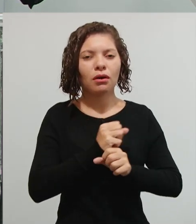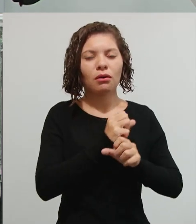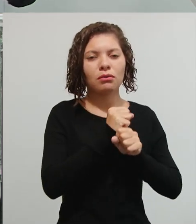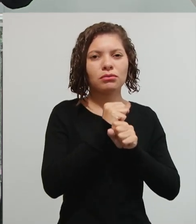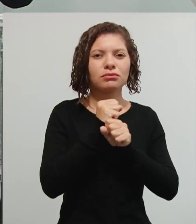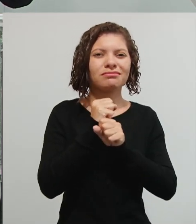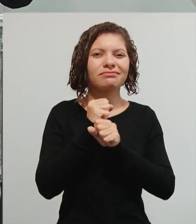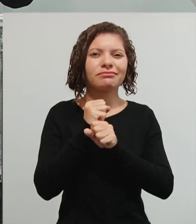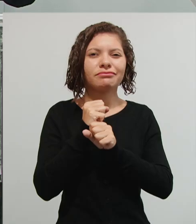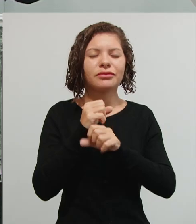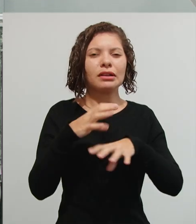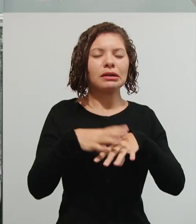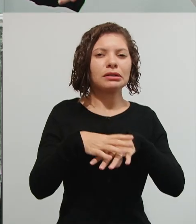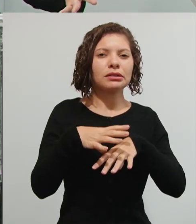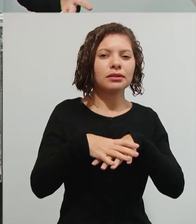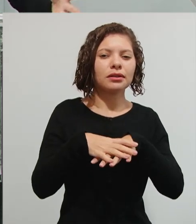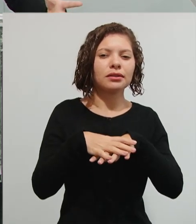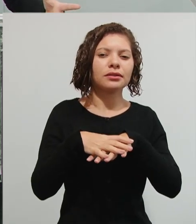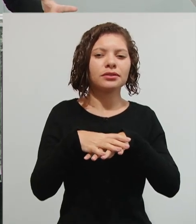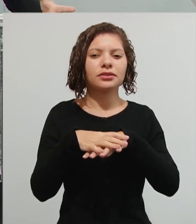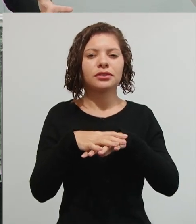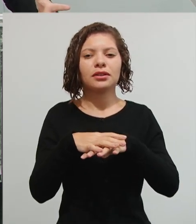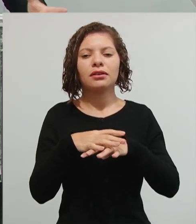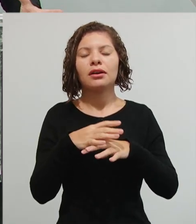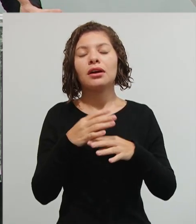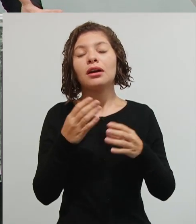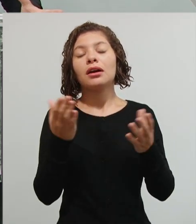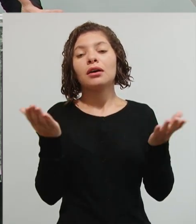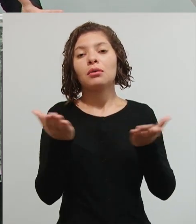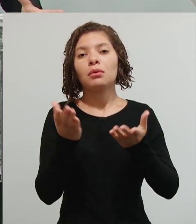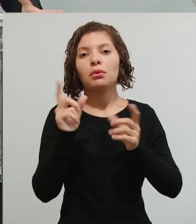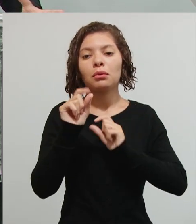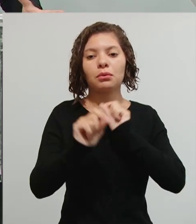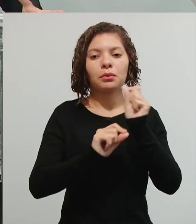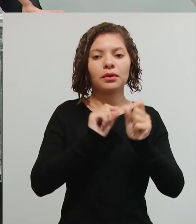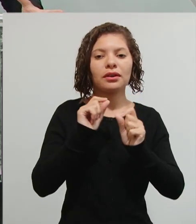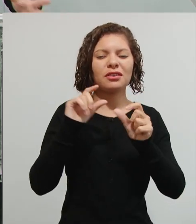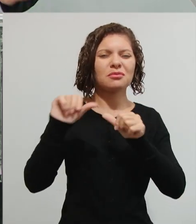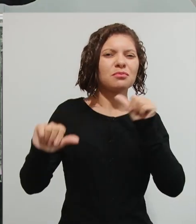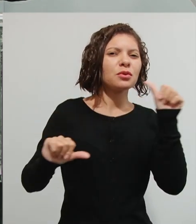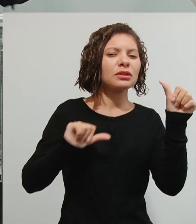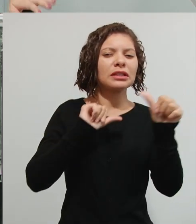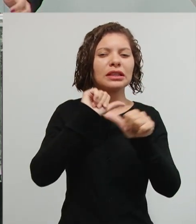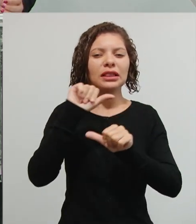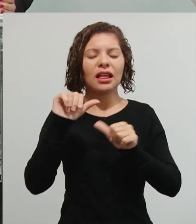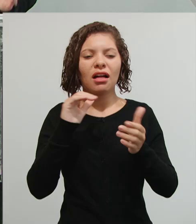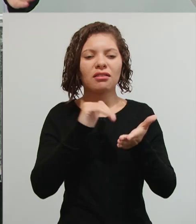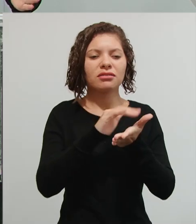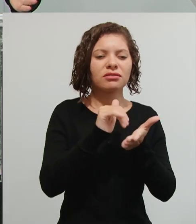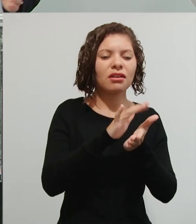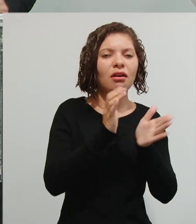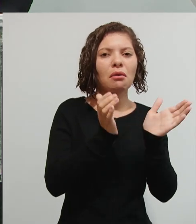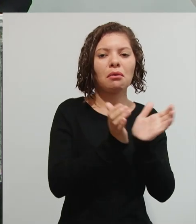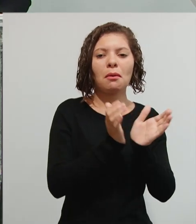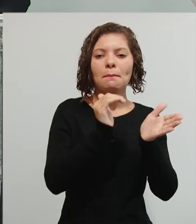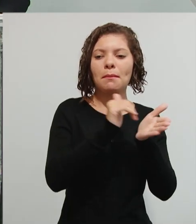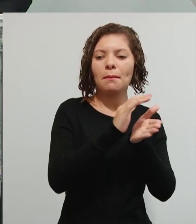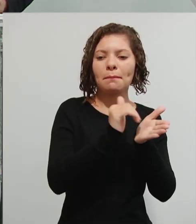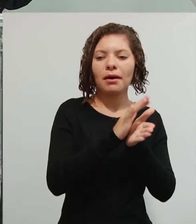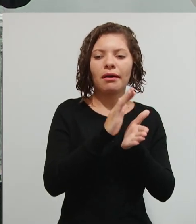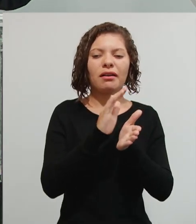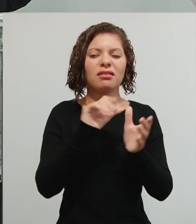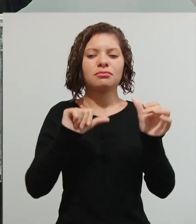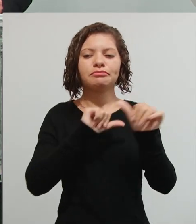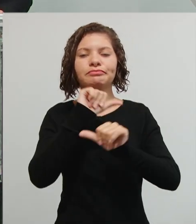de vamos totalmente automatizar essa operação dentro da empresa, demitir todo o pessoal, colocar tudo